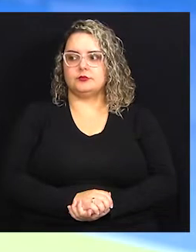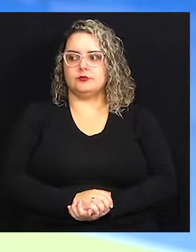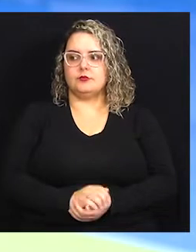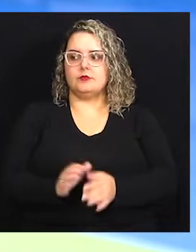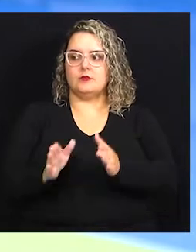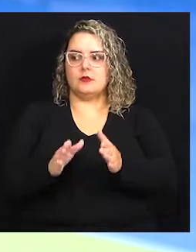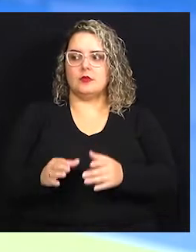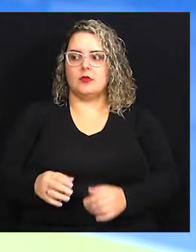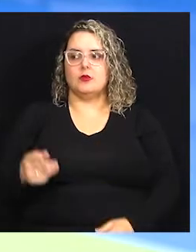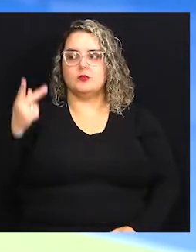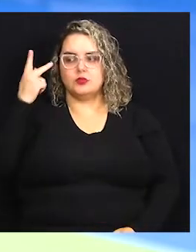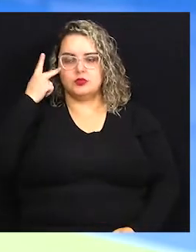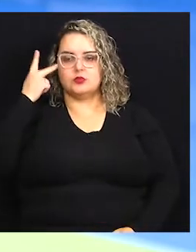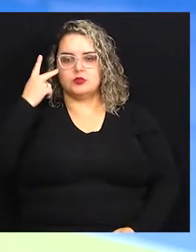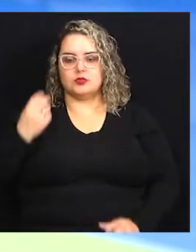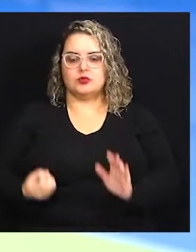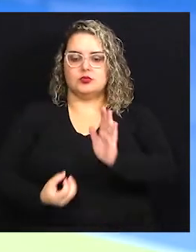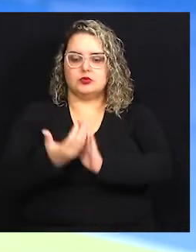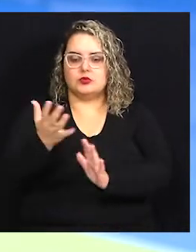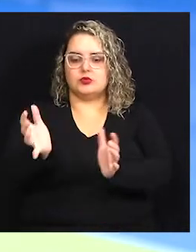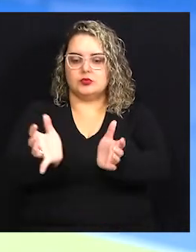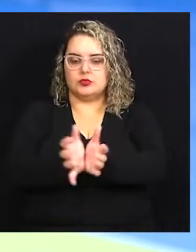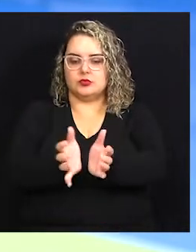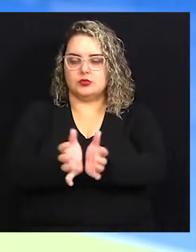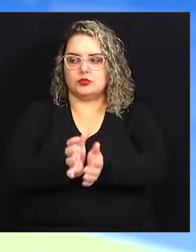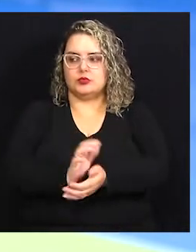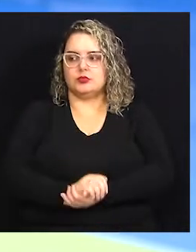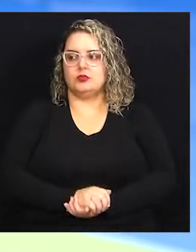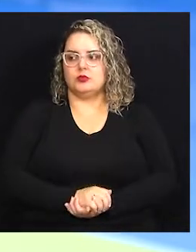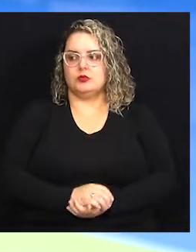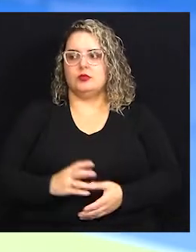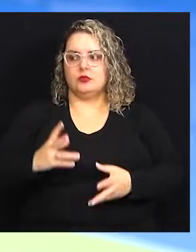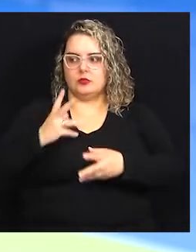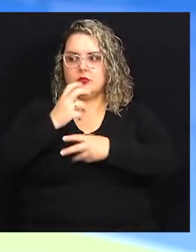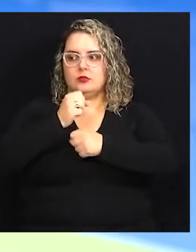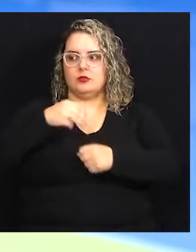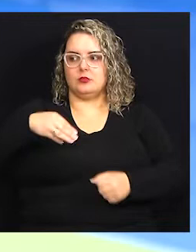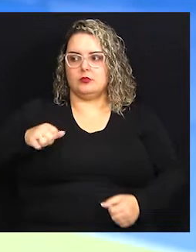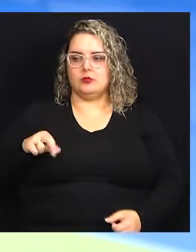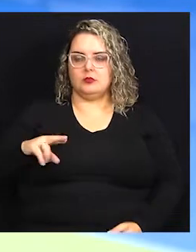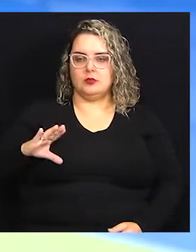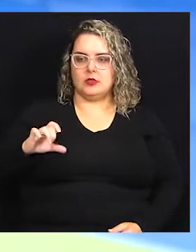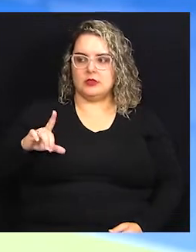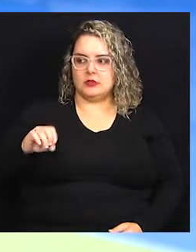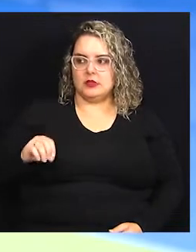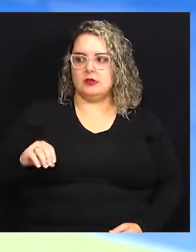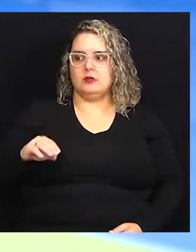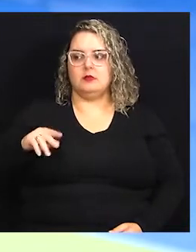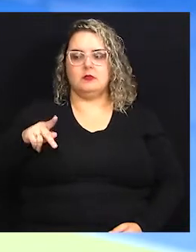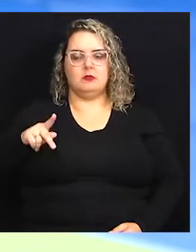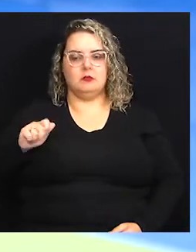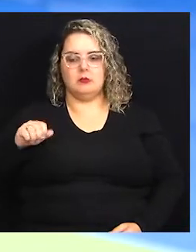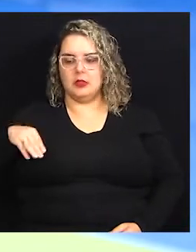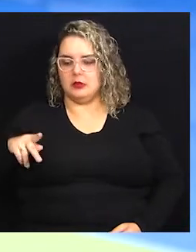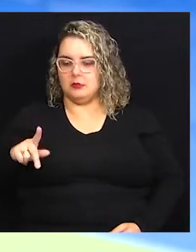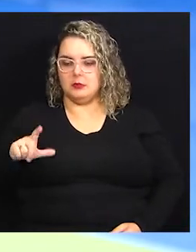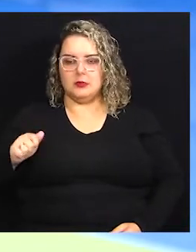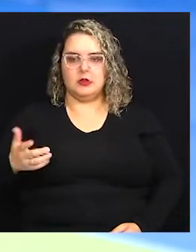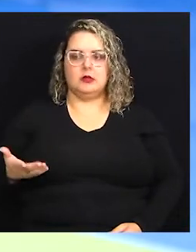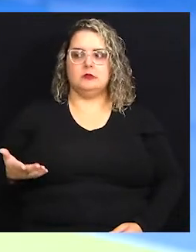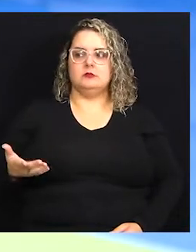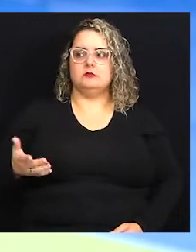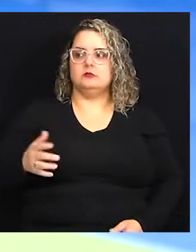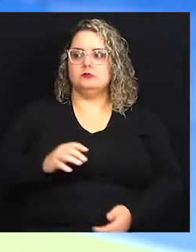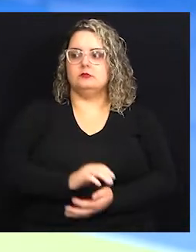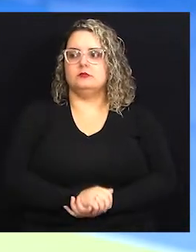para o São Paulo, que montou um time, né? Time até forte, era Marcelo Negrão, Janelso, Pampa. E aí